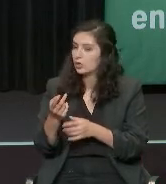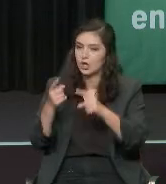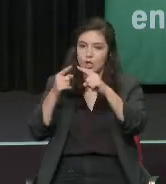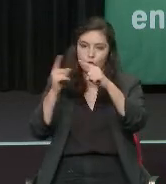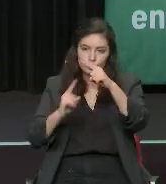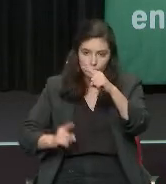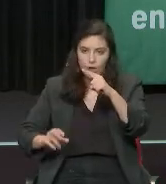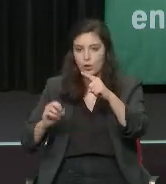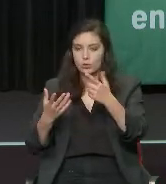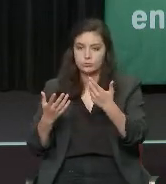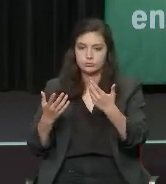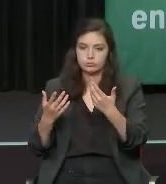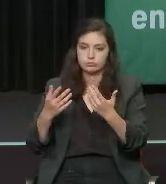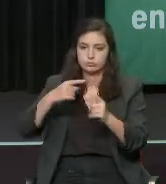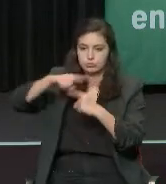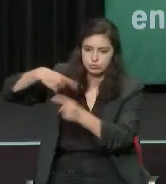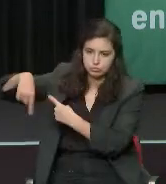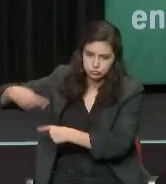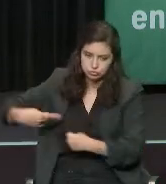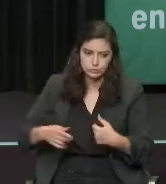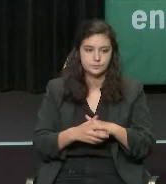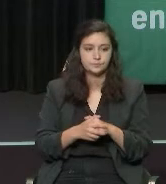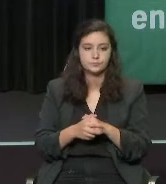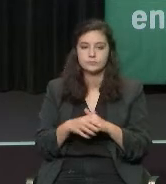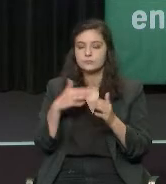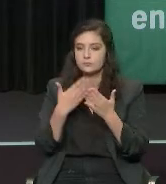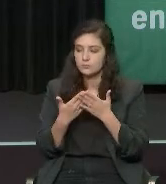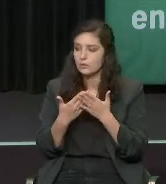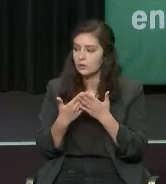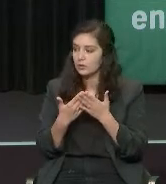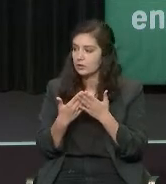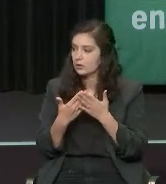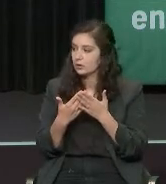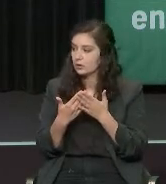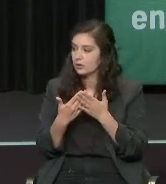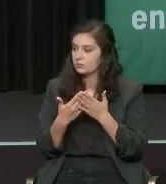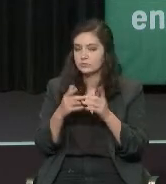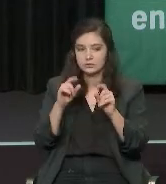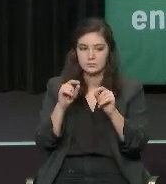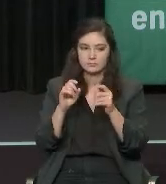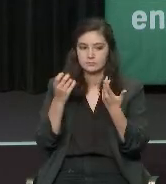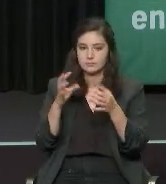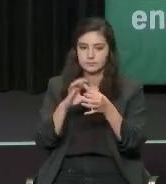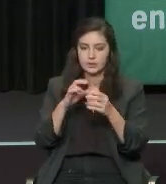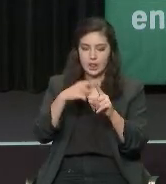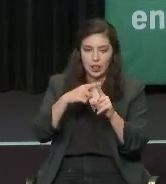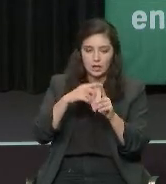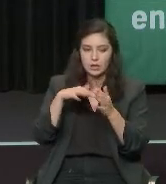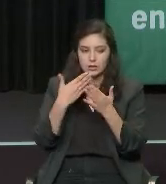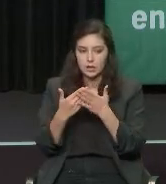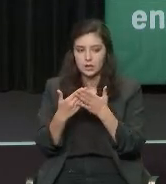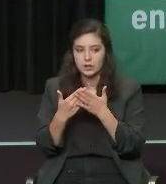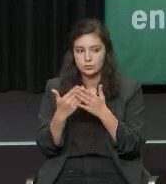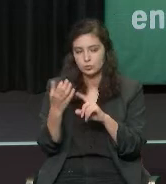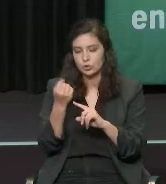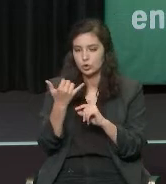ou tempestades. A área ardida, consequentemente, baixou por variedíssimas razões, também meteorológicas, e conseguiu-se, pelo menos,